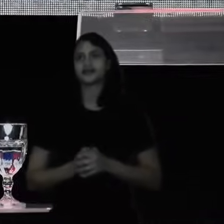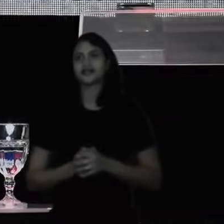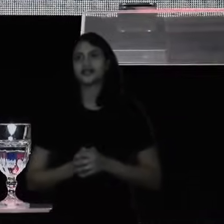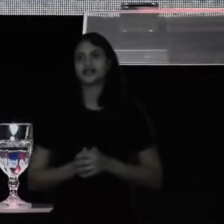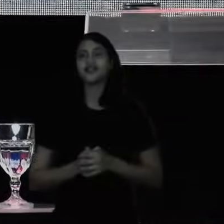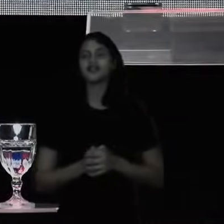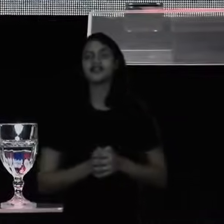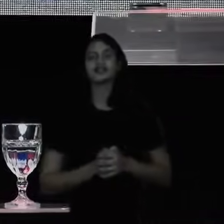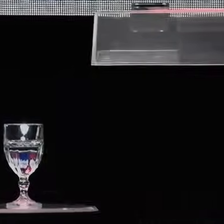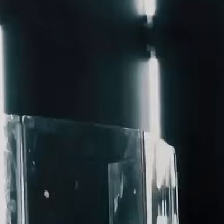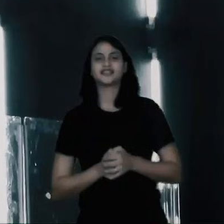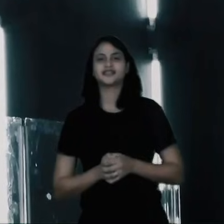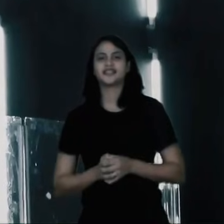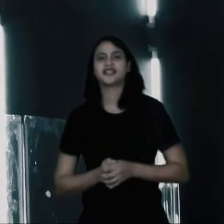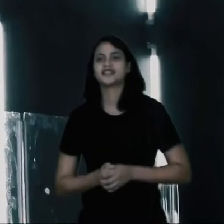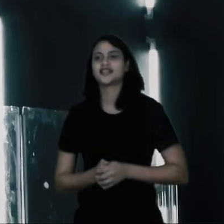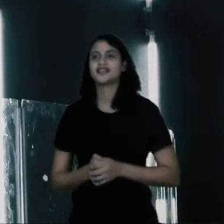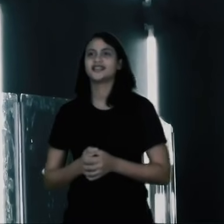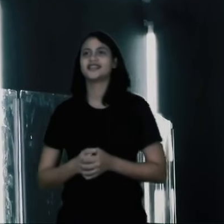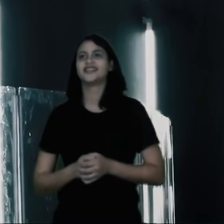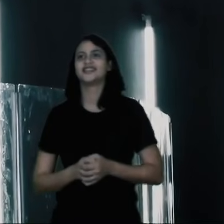O espírito da rejeição